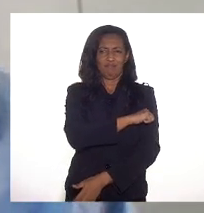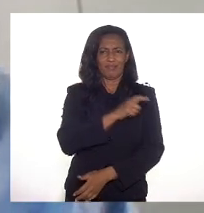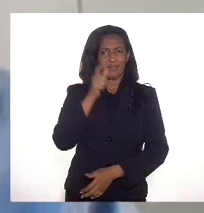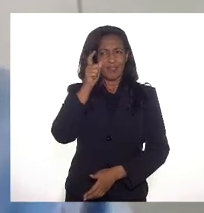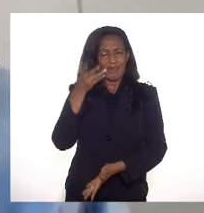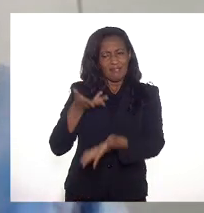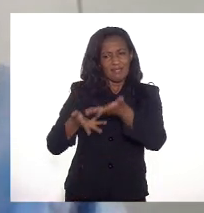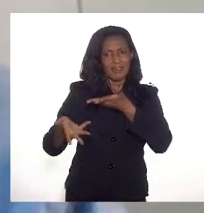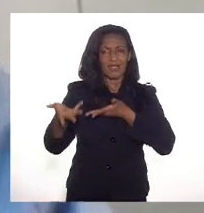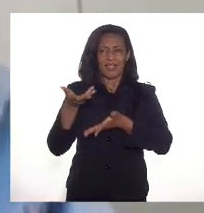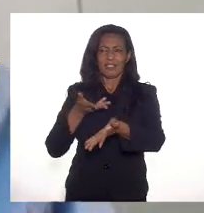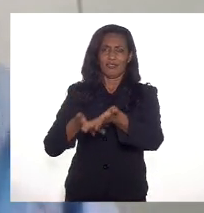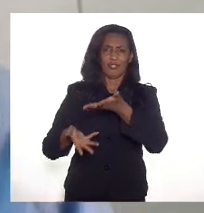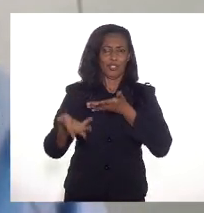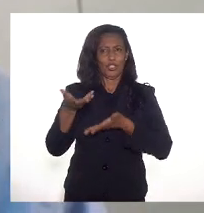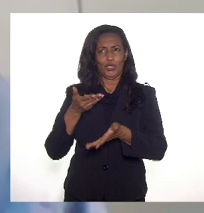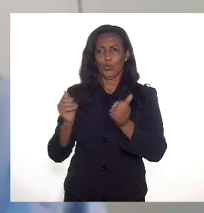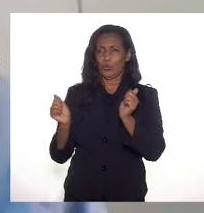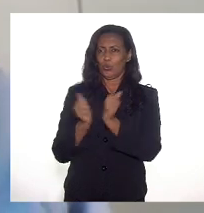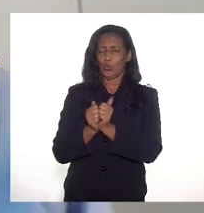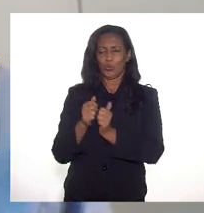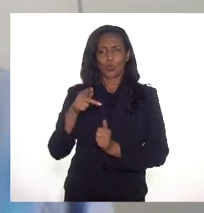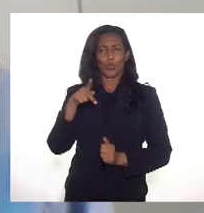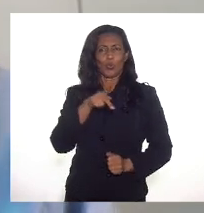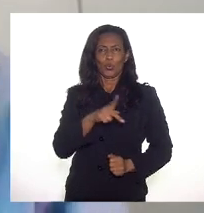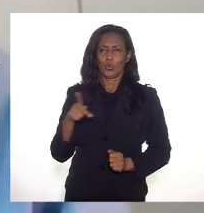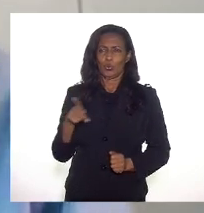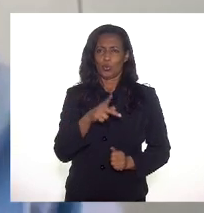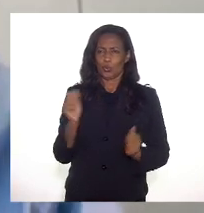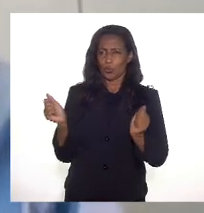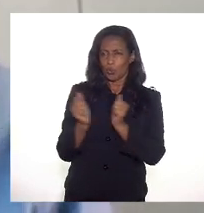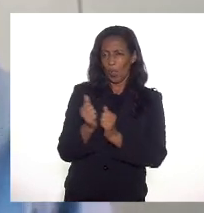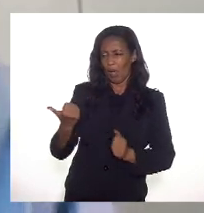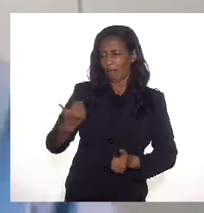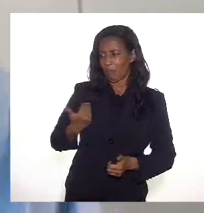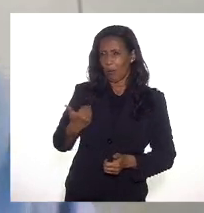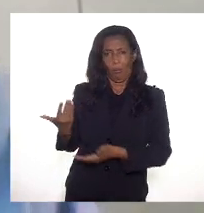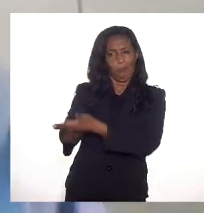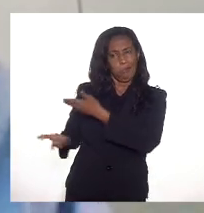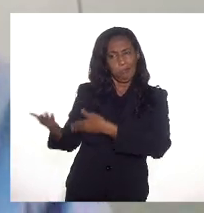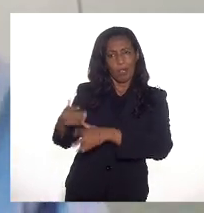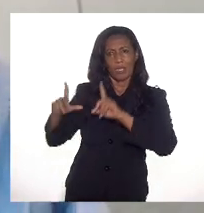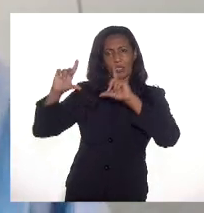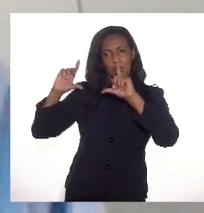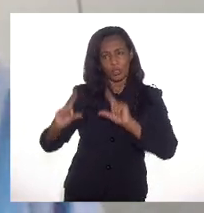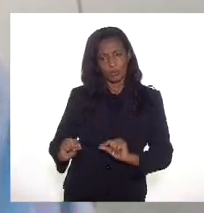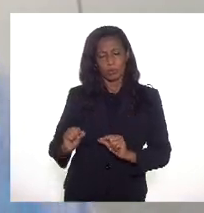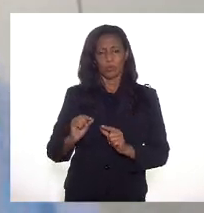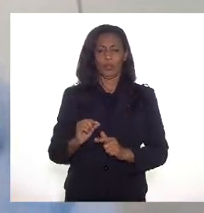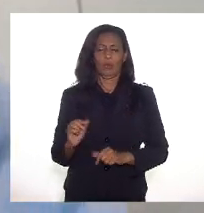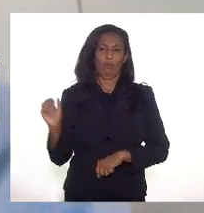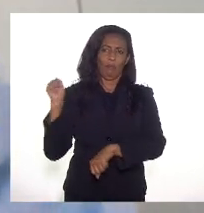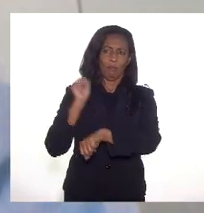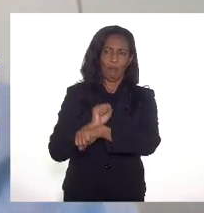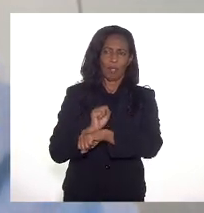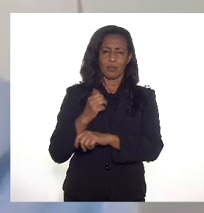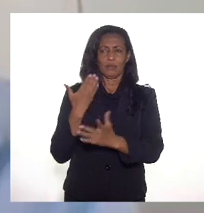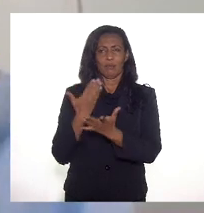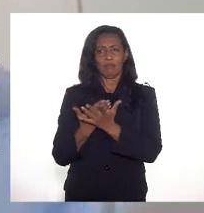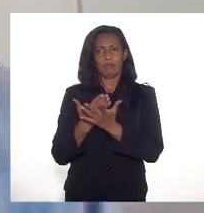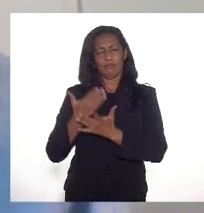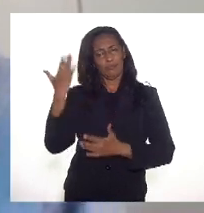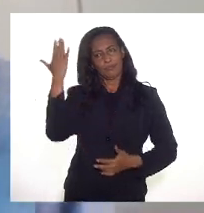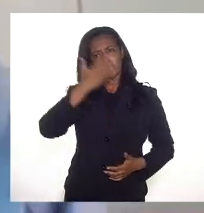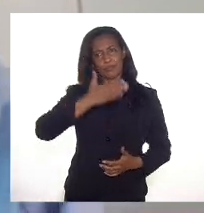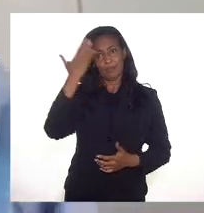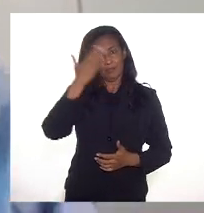interação com os profissionais de educação, em interação com seus colegas, minimizando os efeitos da paralisação das aulas presenciais.